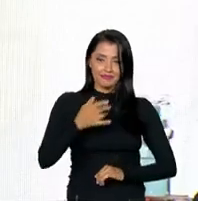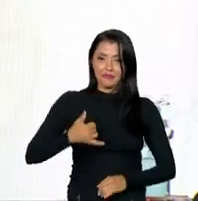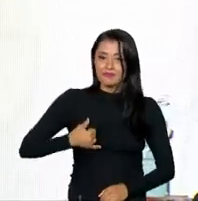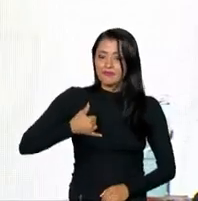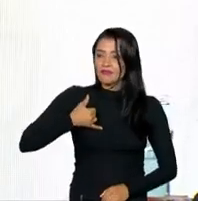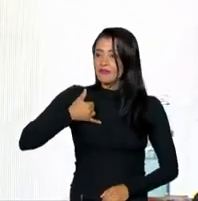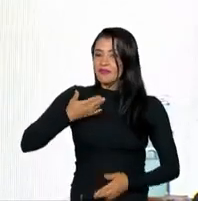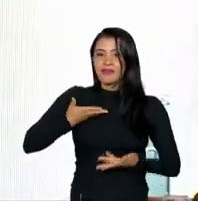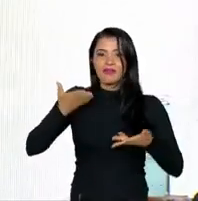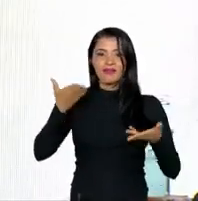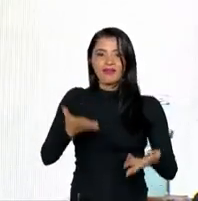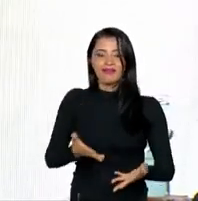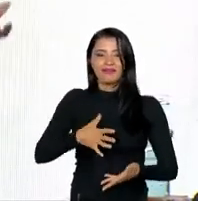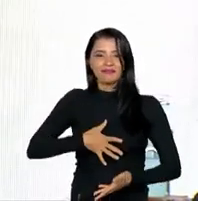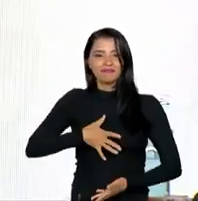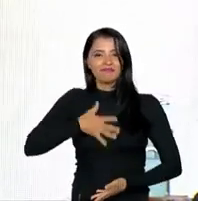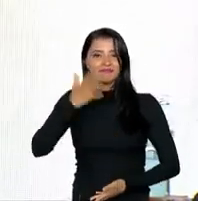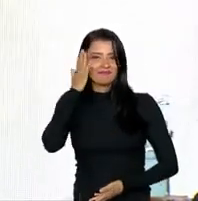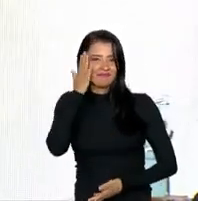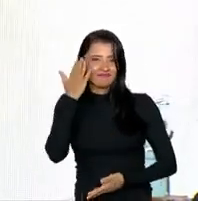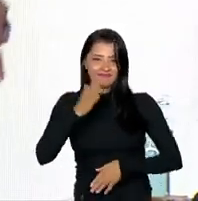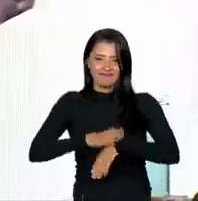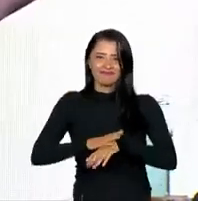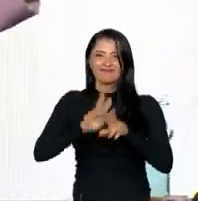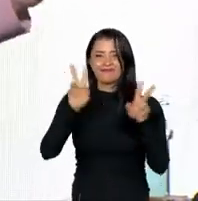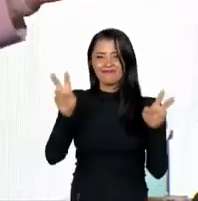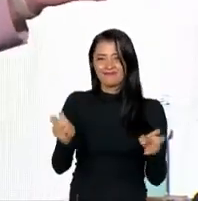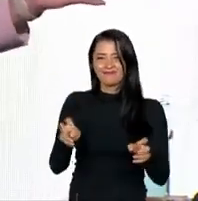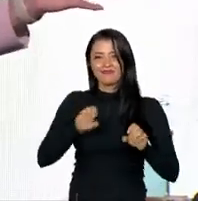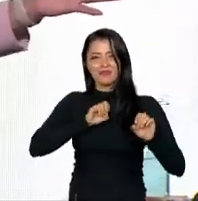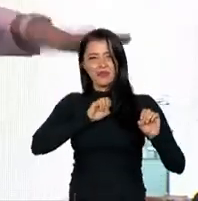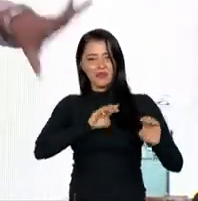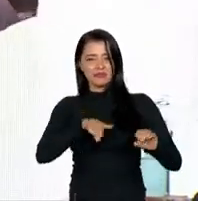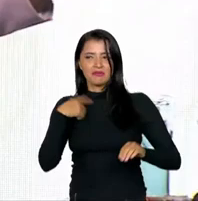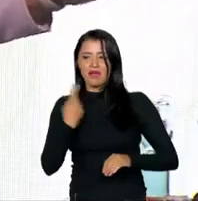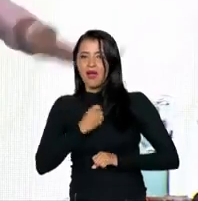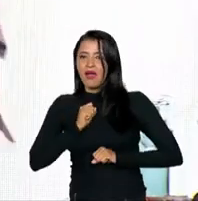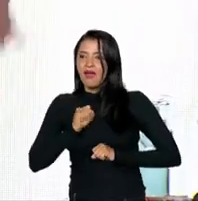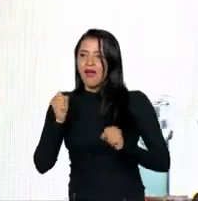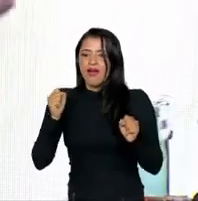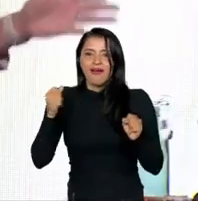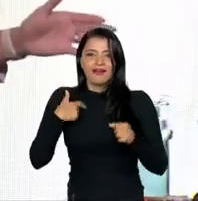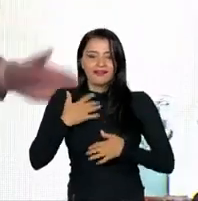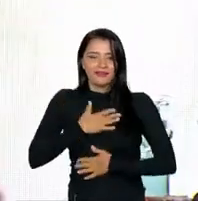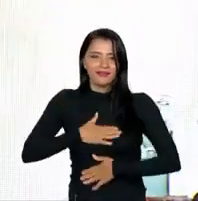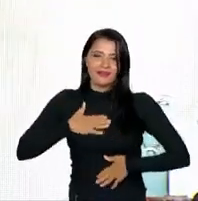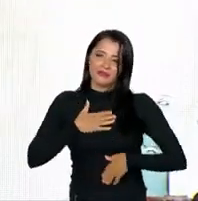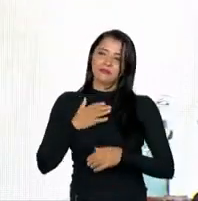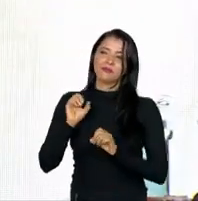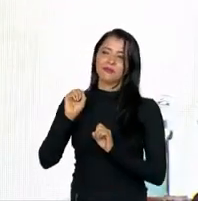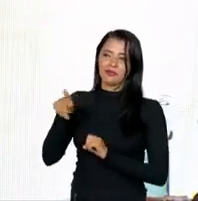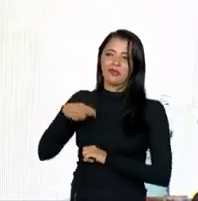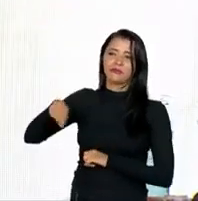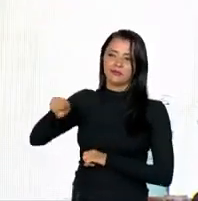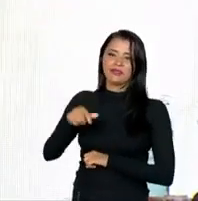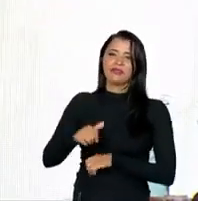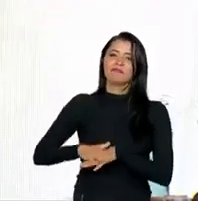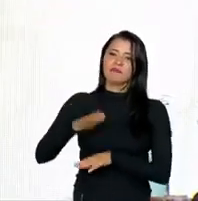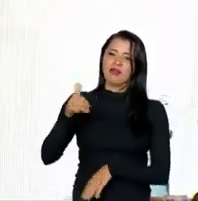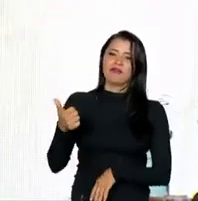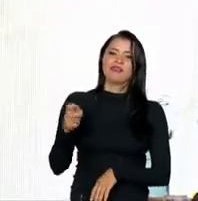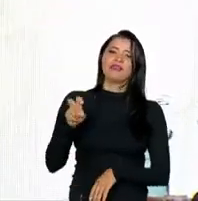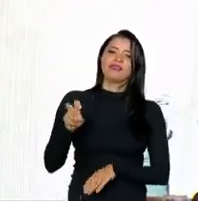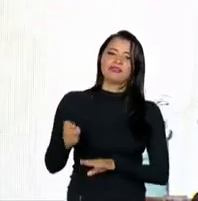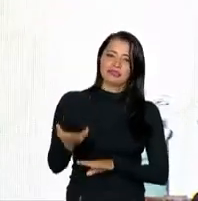estar aqui, porque a gente sabe que quando o assunto é educação, não tem quem não se empolgue, né? Então está tudo certo vocês passarem dos 15 minutos. E